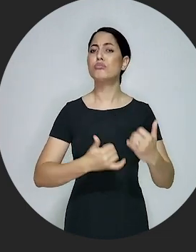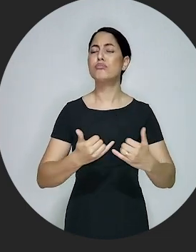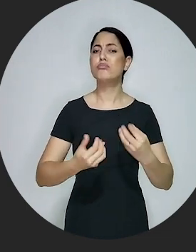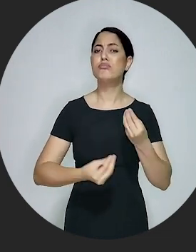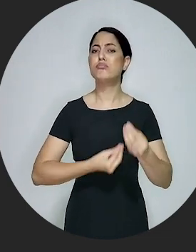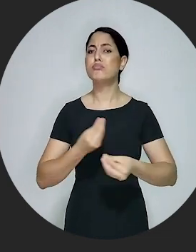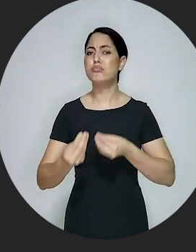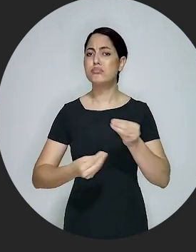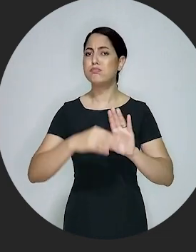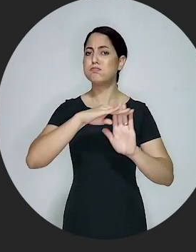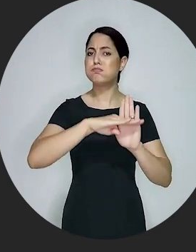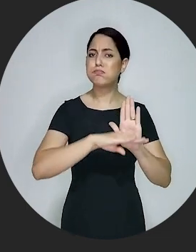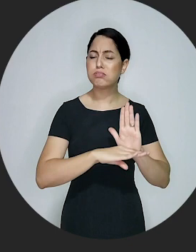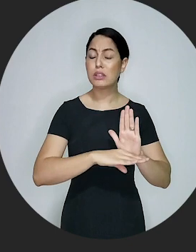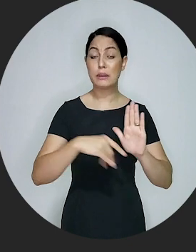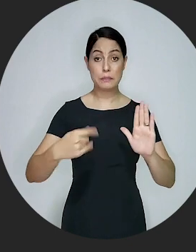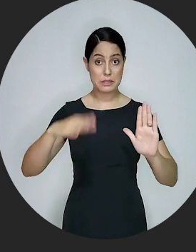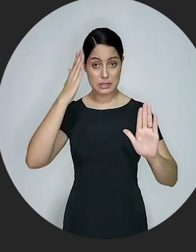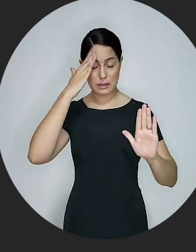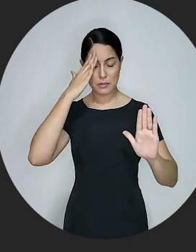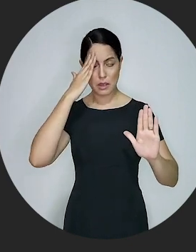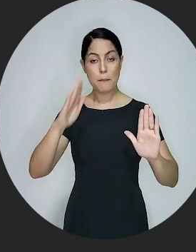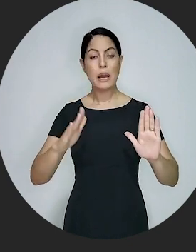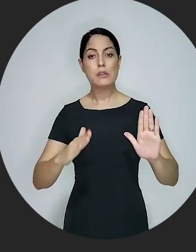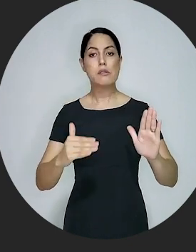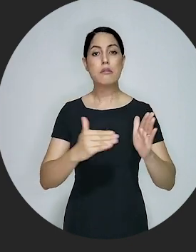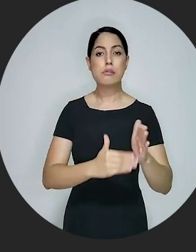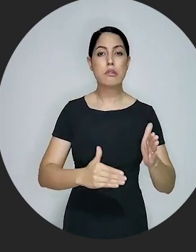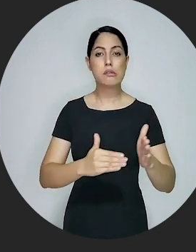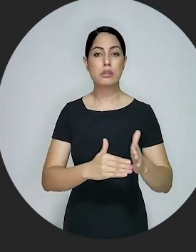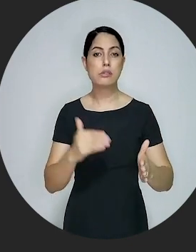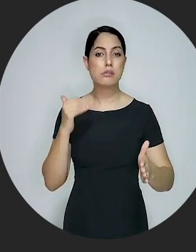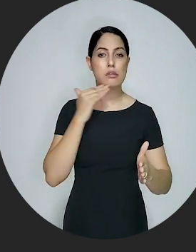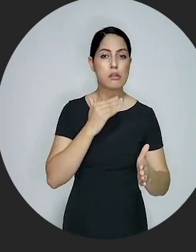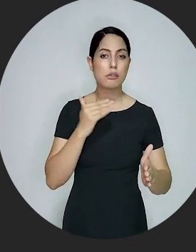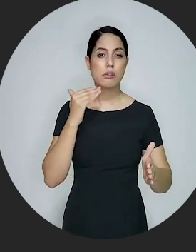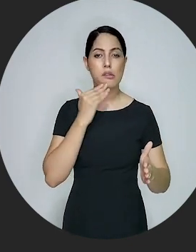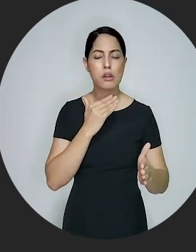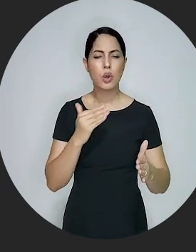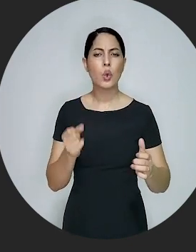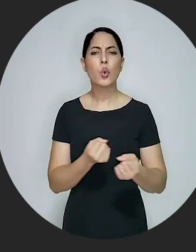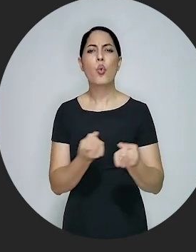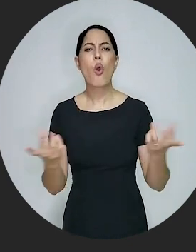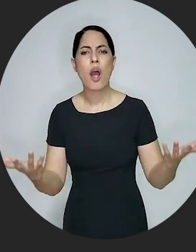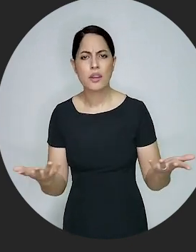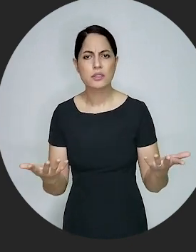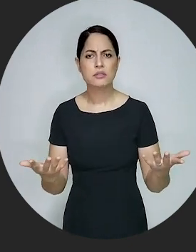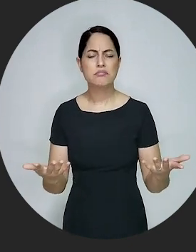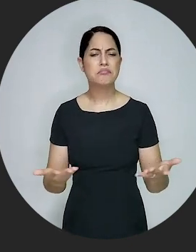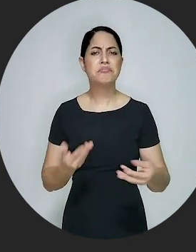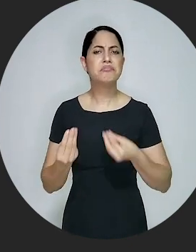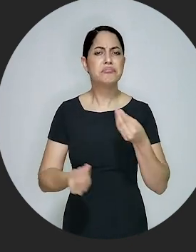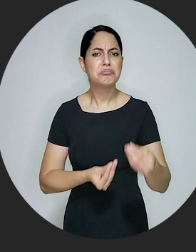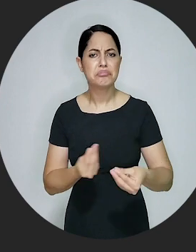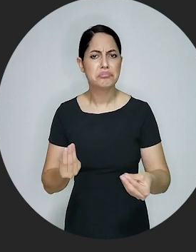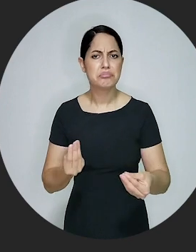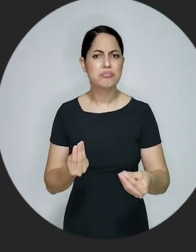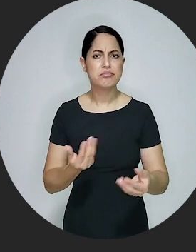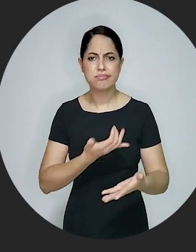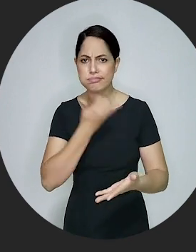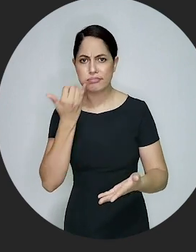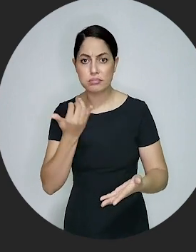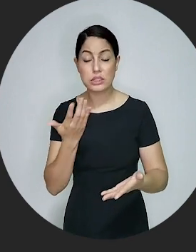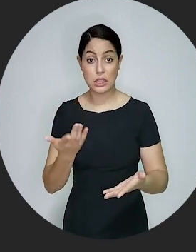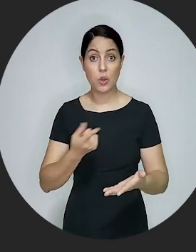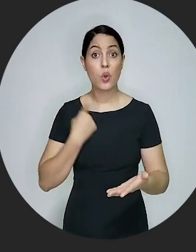e regulatórios do jogo, como proteger o sistema, quais são as falhas que podem existir ou podem surgir, quais as estruturas de